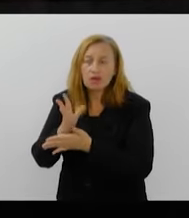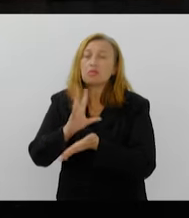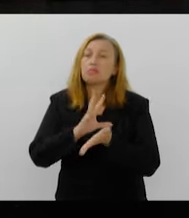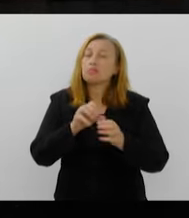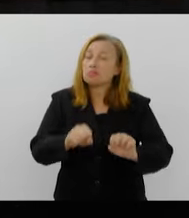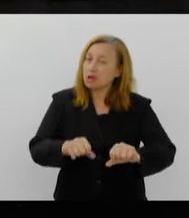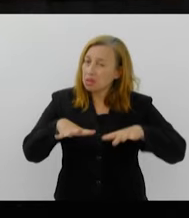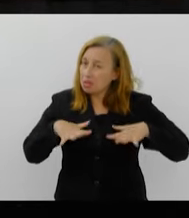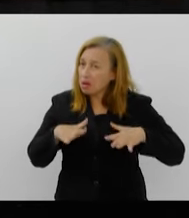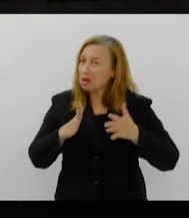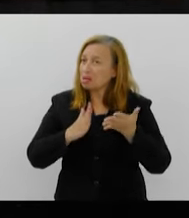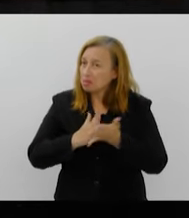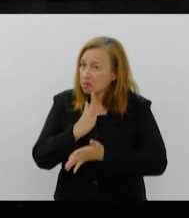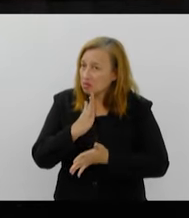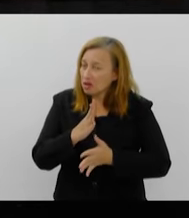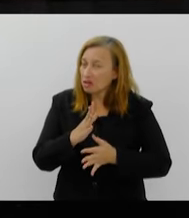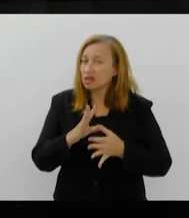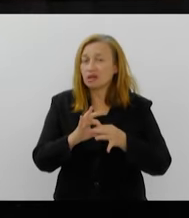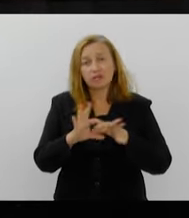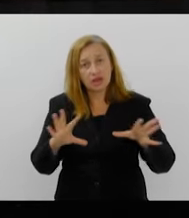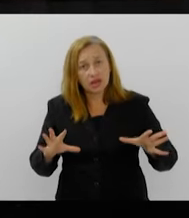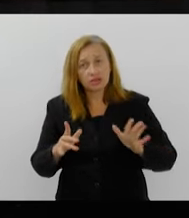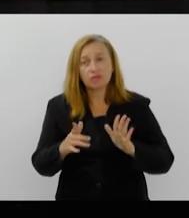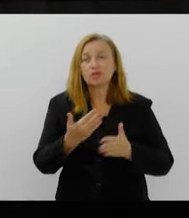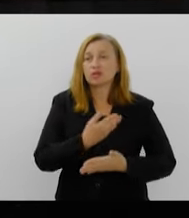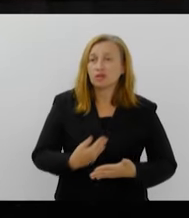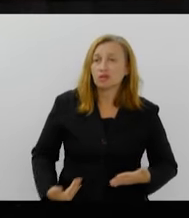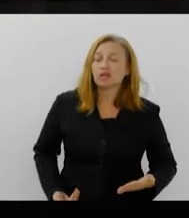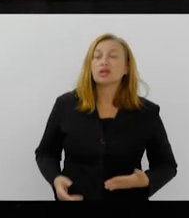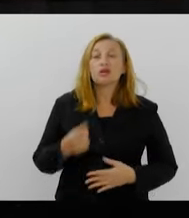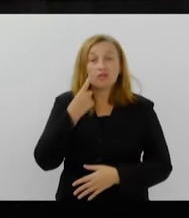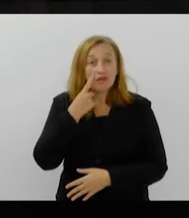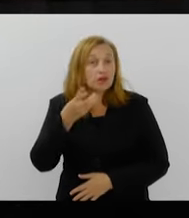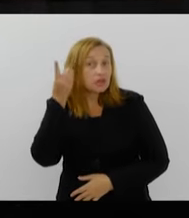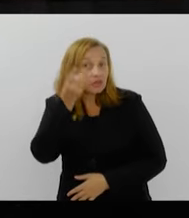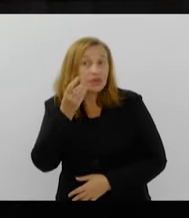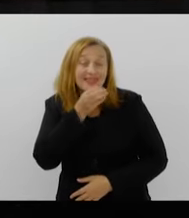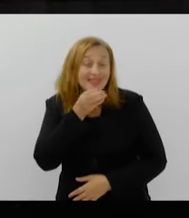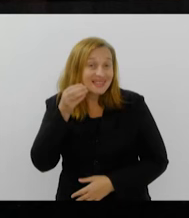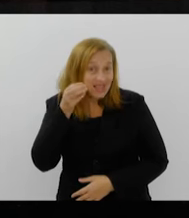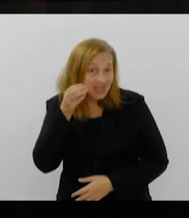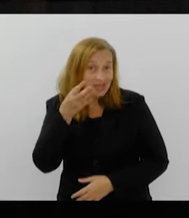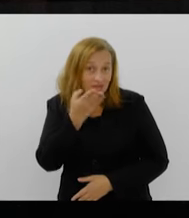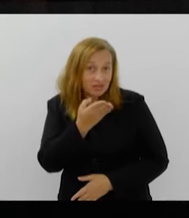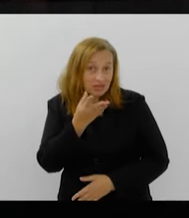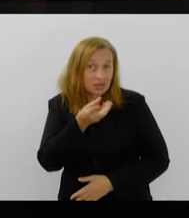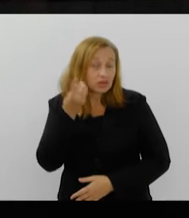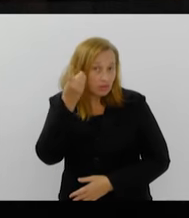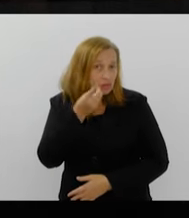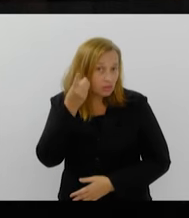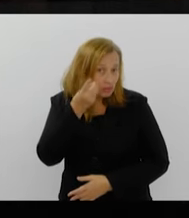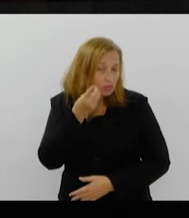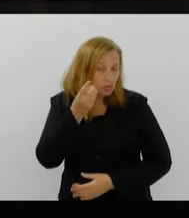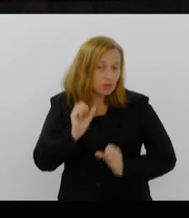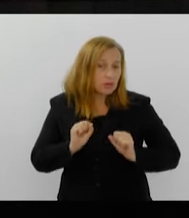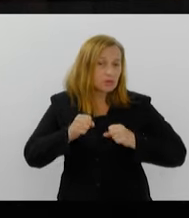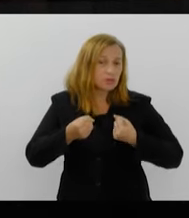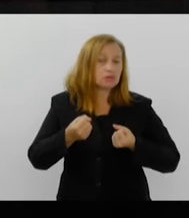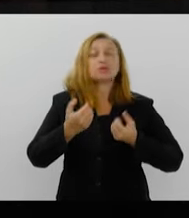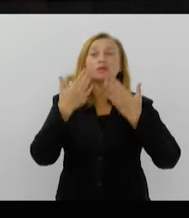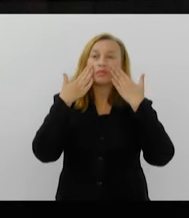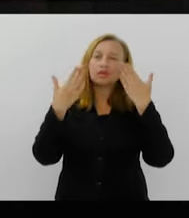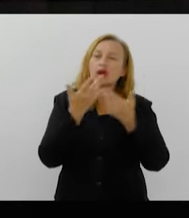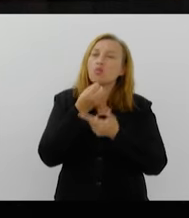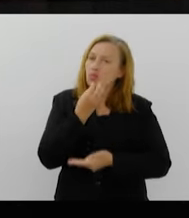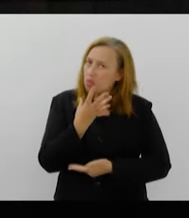plenário, ser sancionado. Veja a deputada Célia Jordão, que é uma deputada que se esmera em apresentar